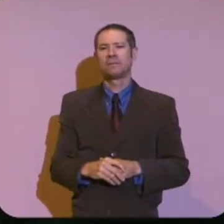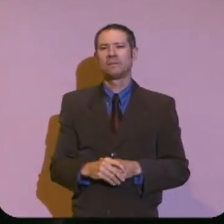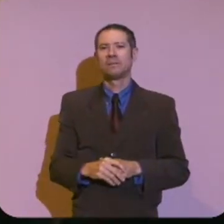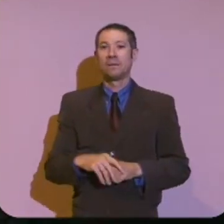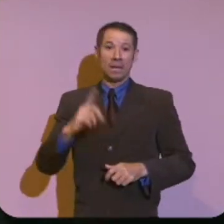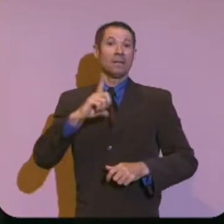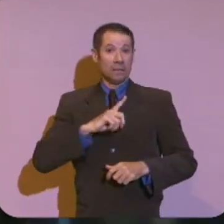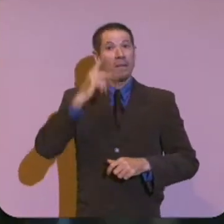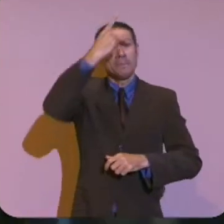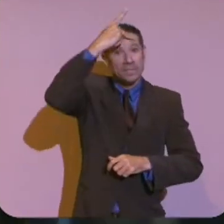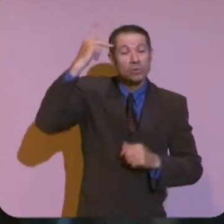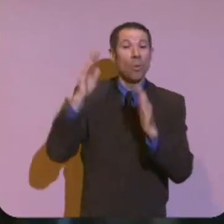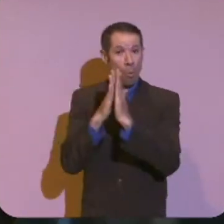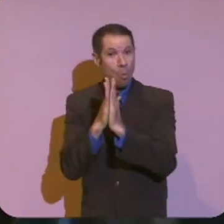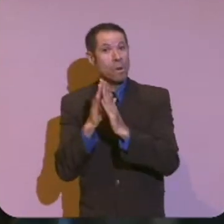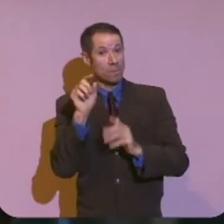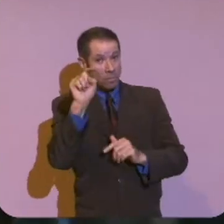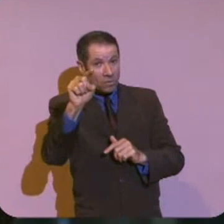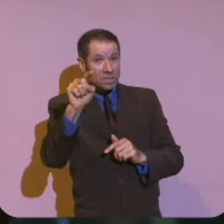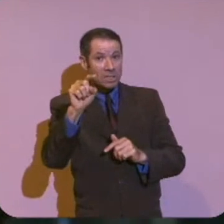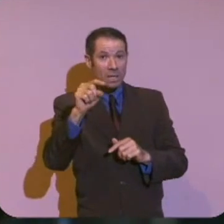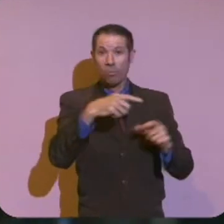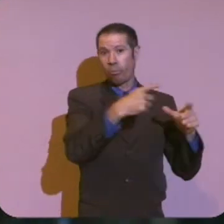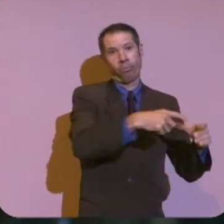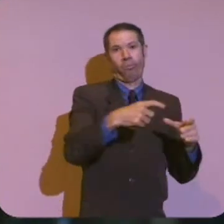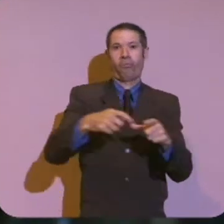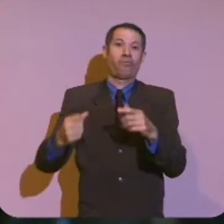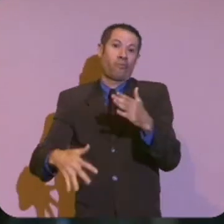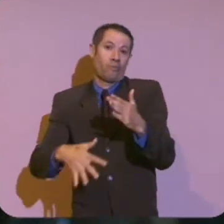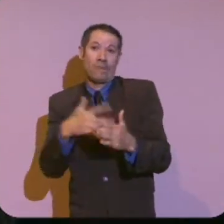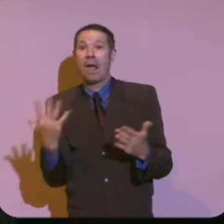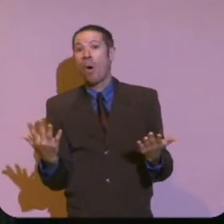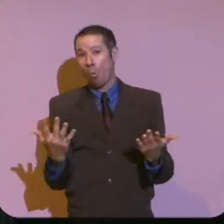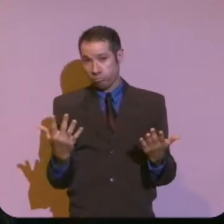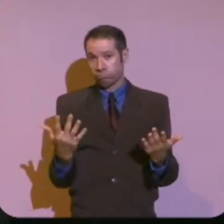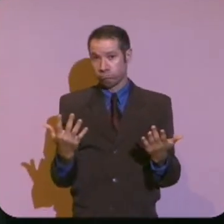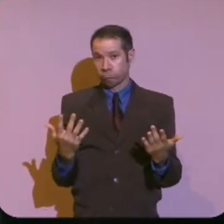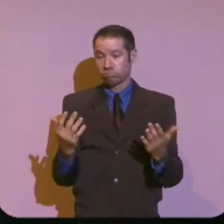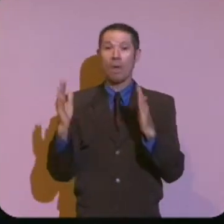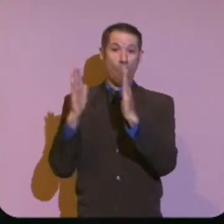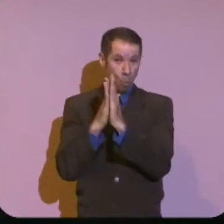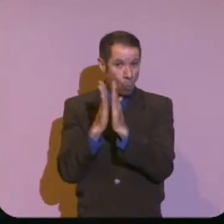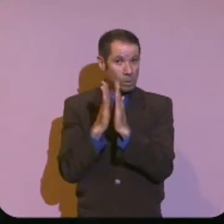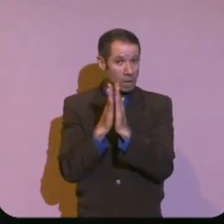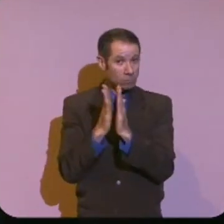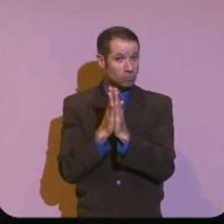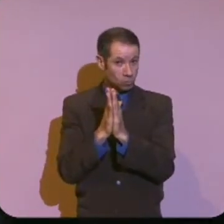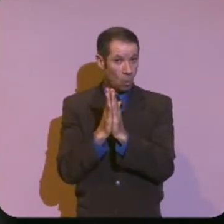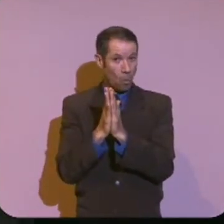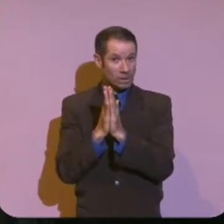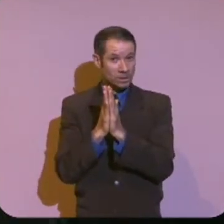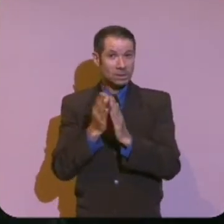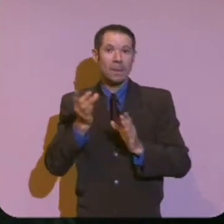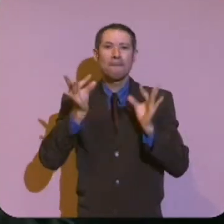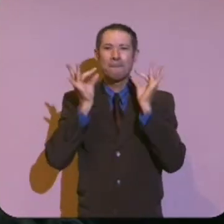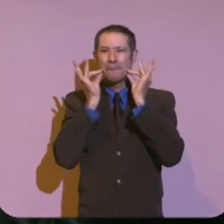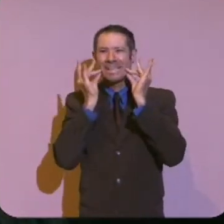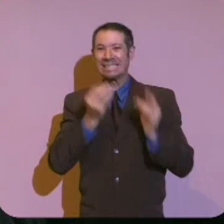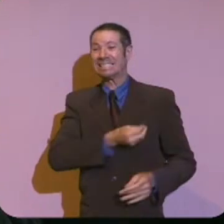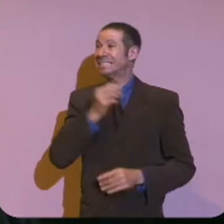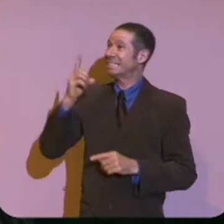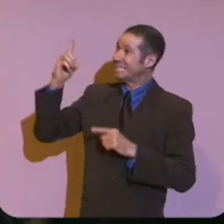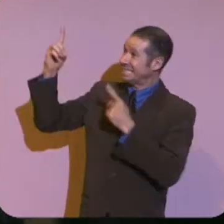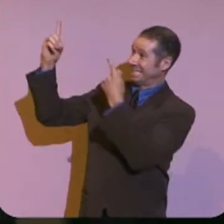E tem gente orando por você em algum lugar, e essas orações estão lá na presença de Deus e não vão